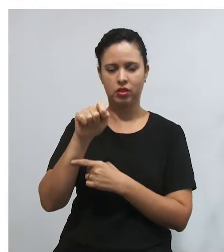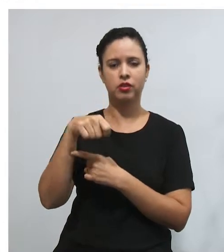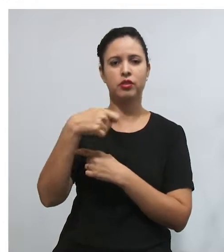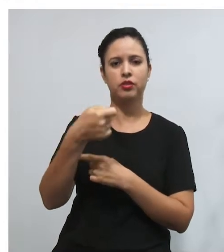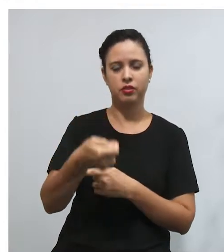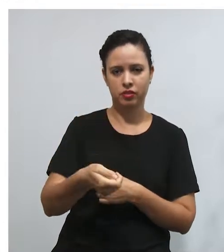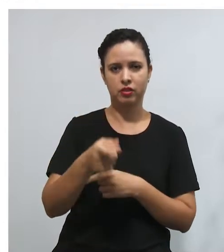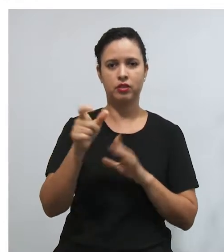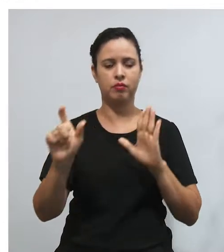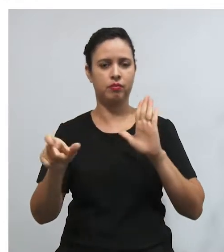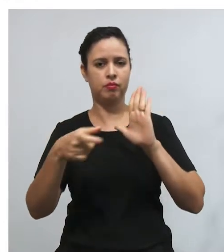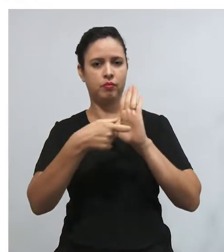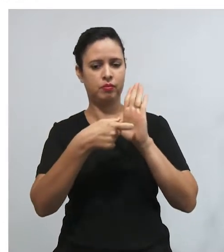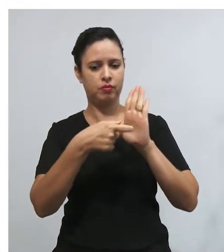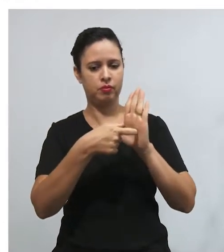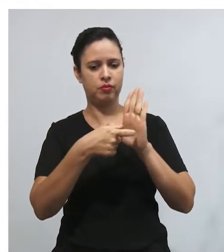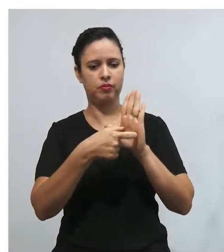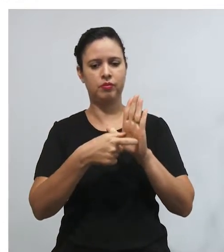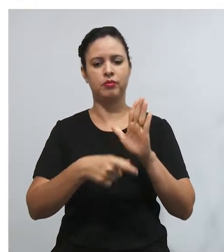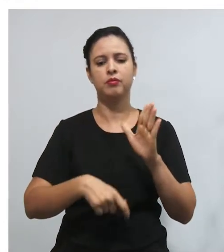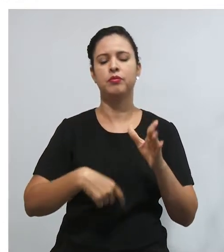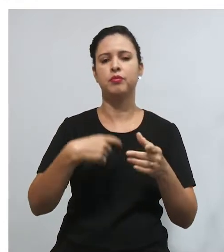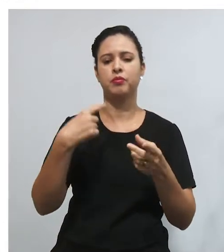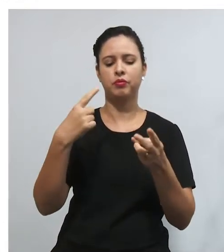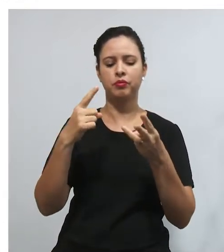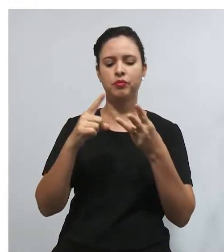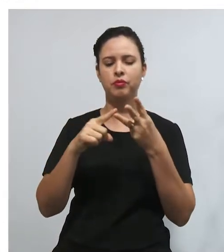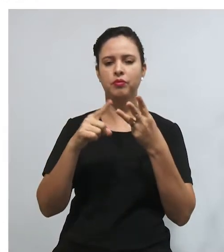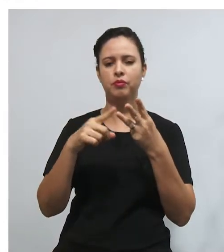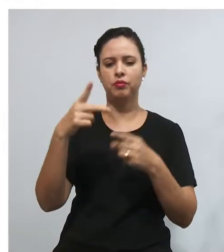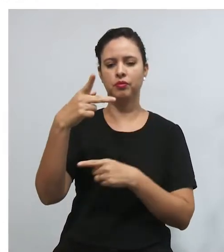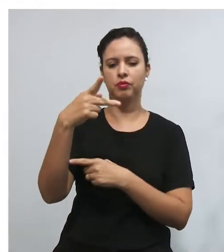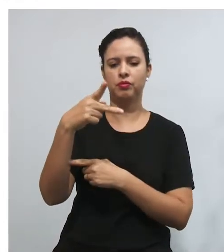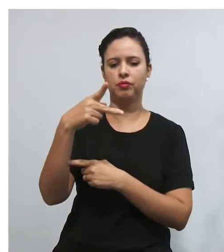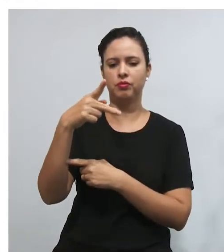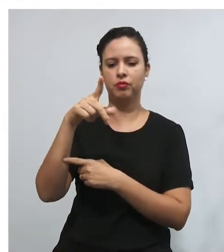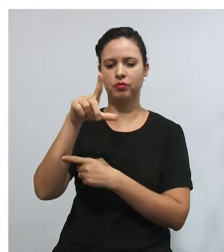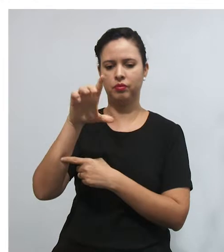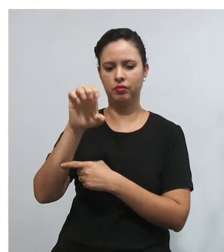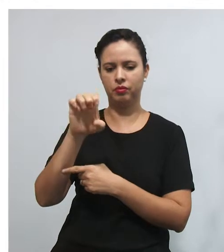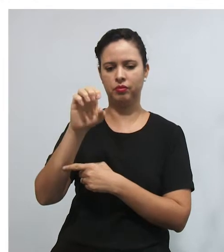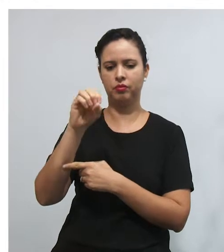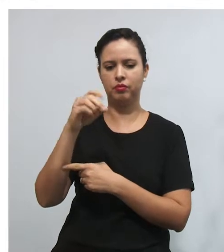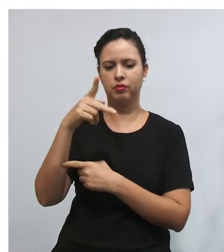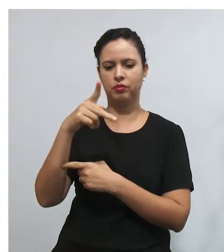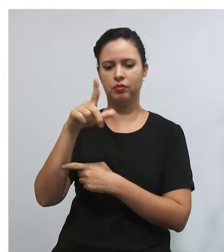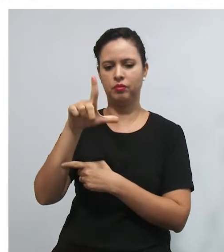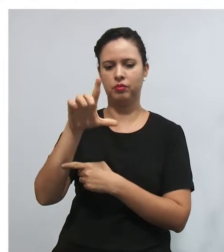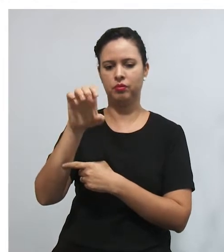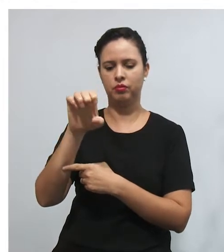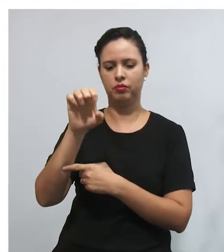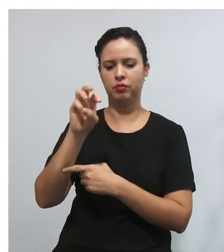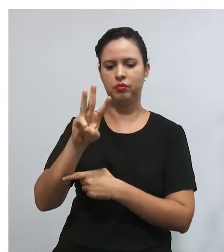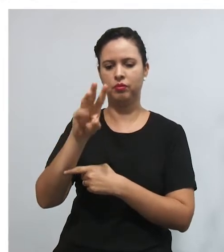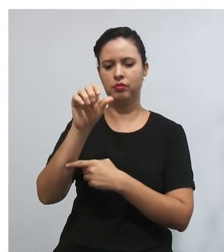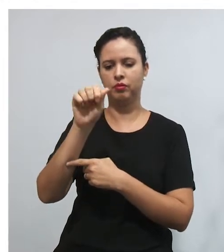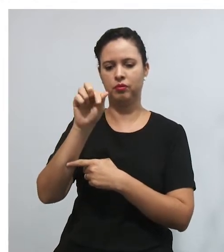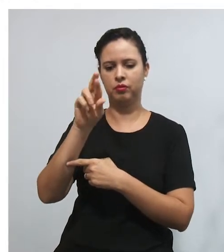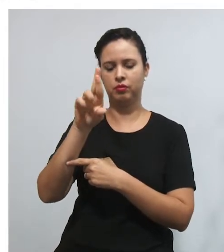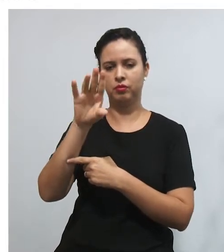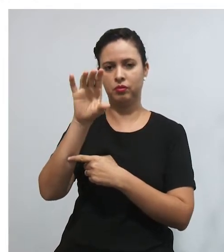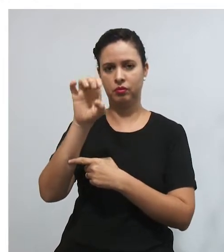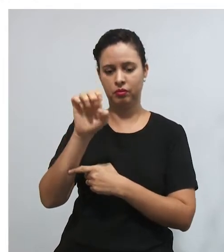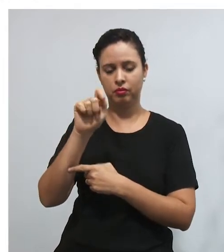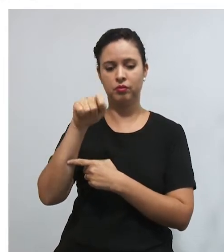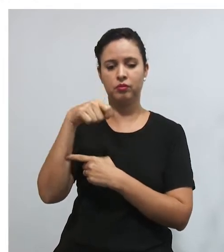dele. O hardware também é bastante conhecido. E o peopleware talvez nem tanto, Então a gente vai trazer esses